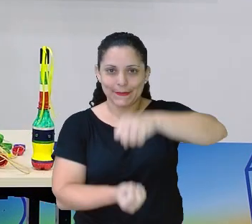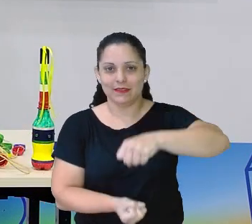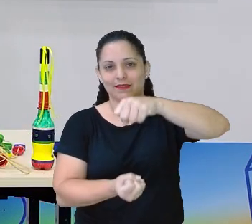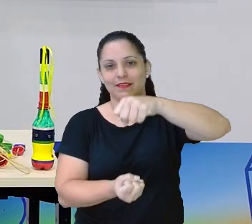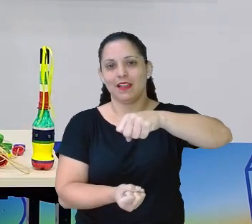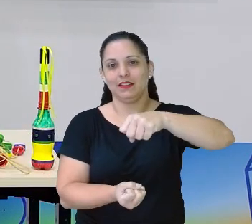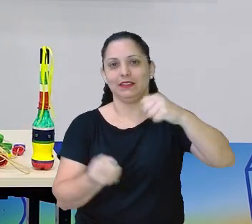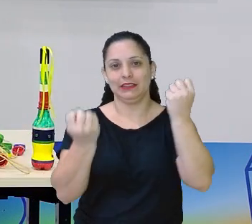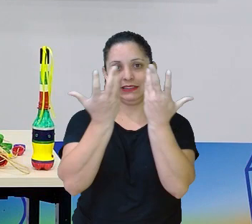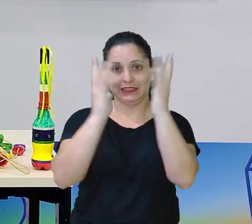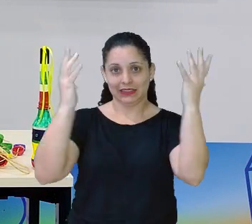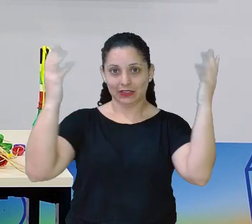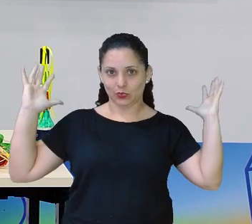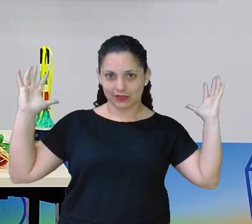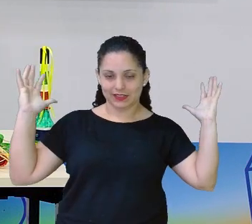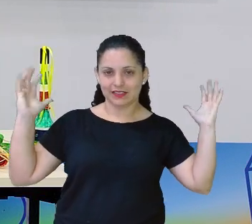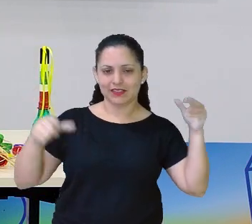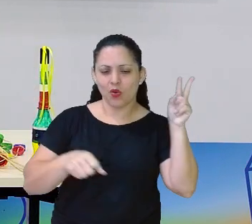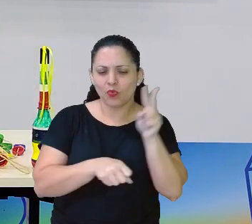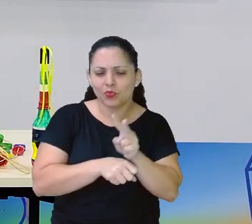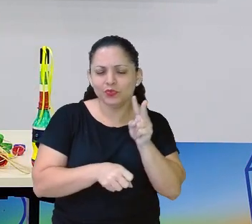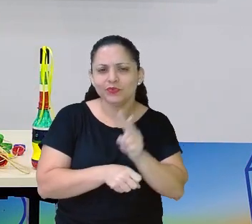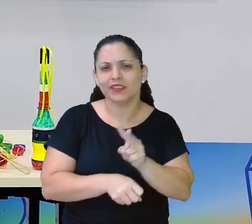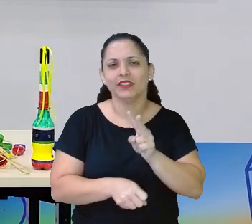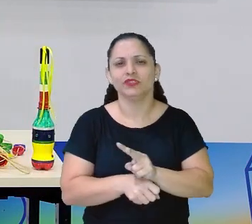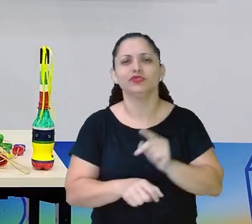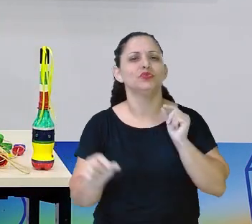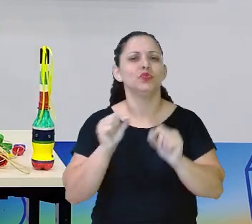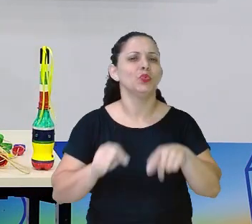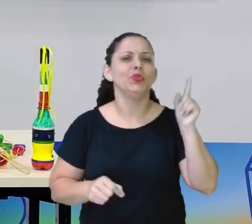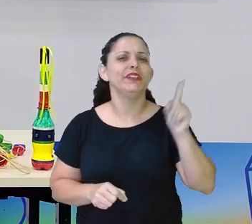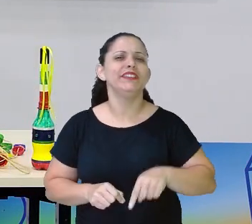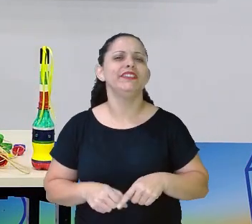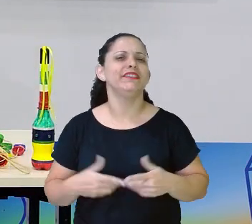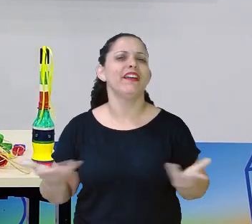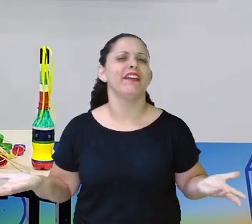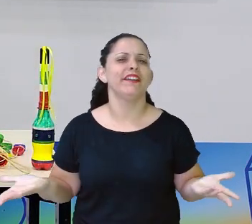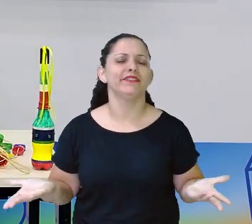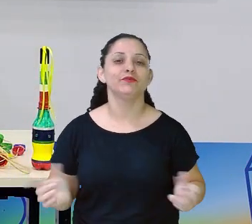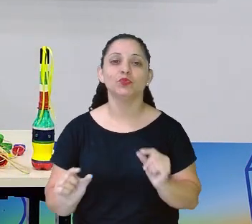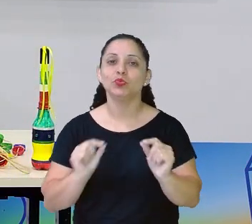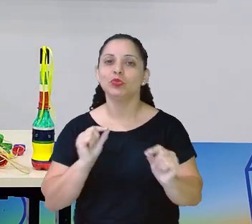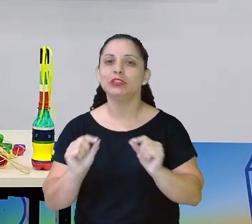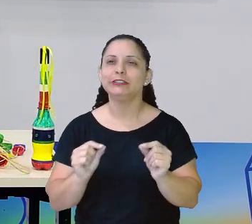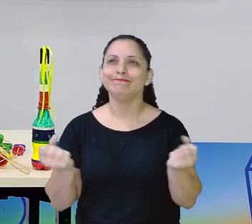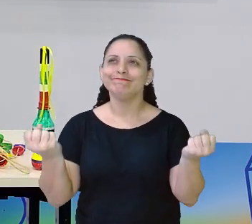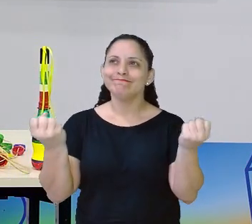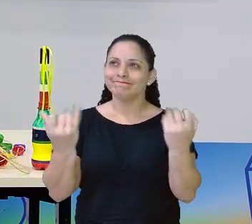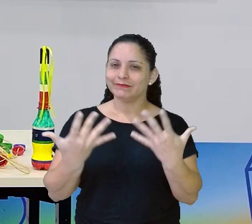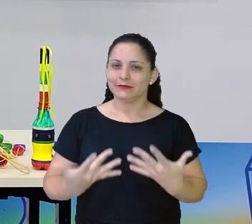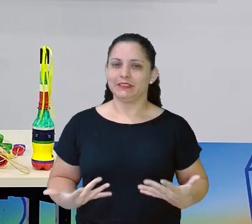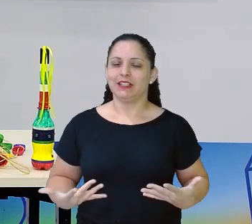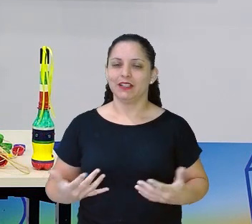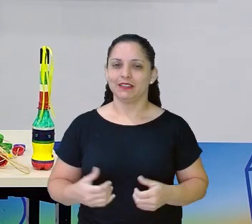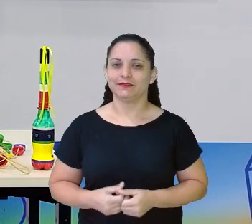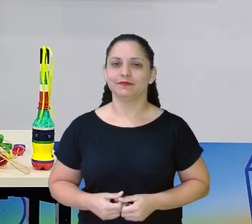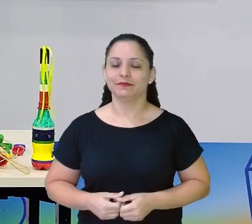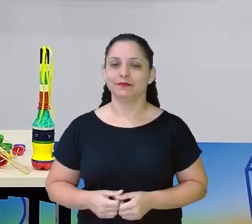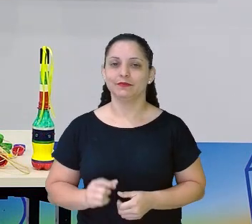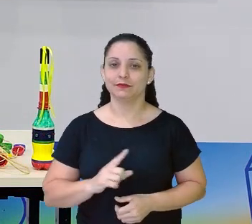sustentabilidade ambiental. O que é essa sustentabilidade ambiental? O que seria falar sobre isso? Nós